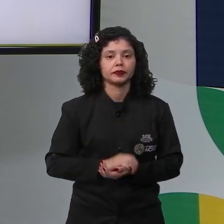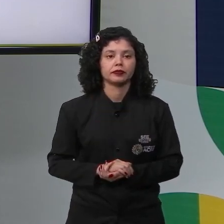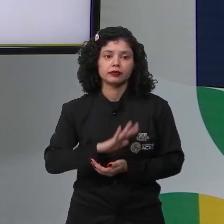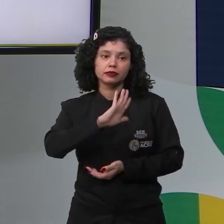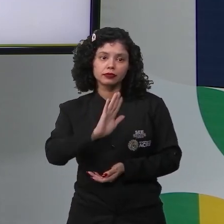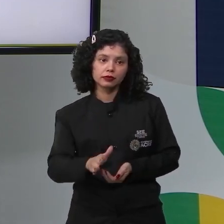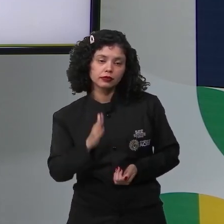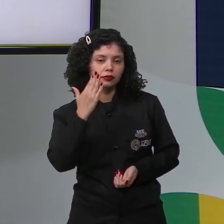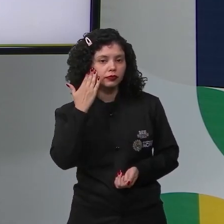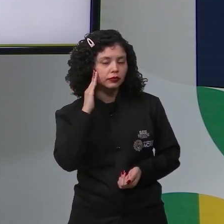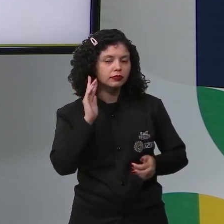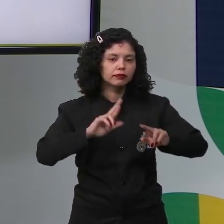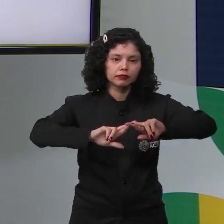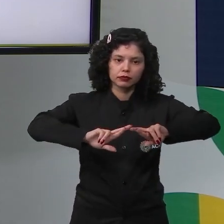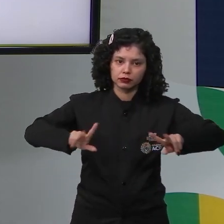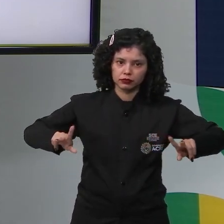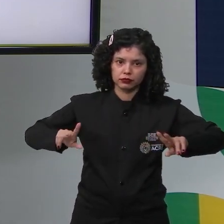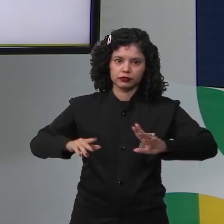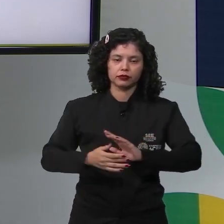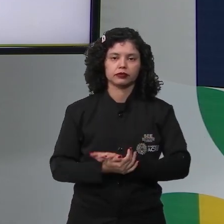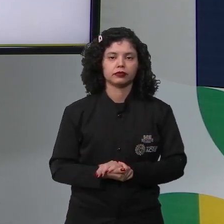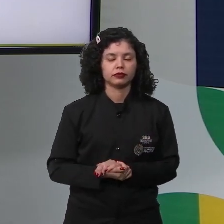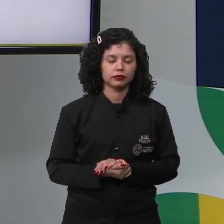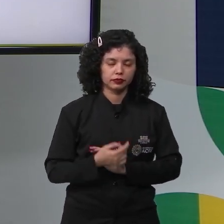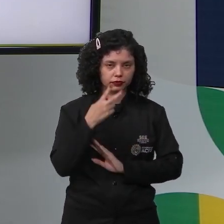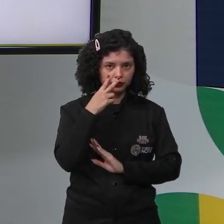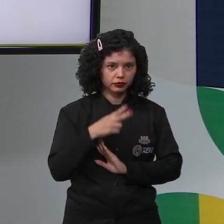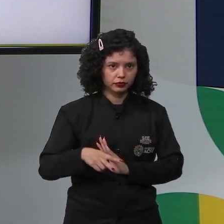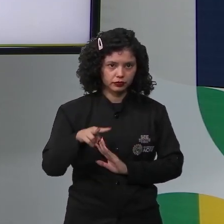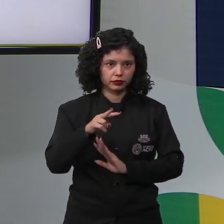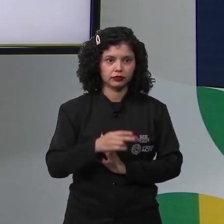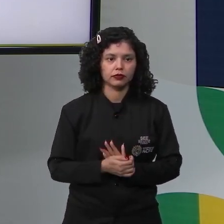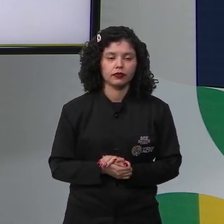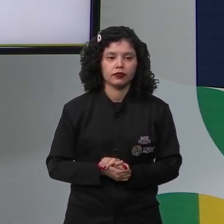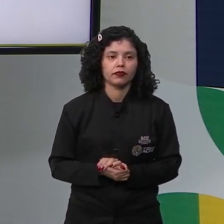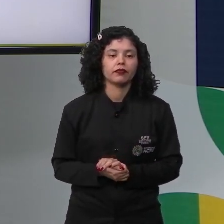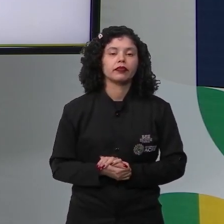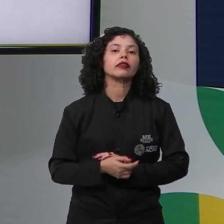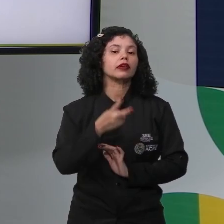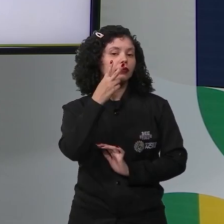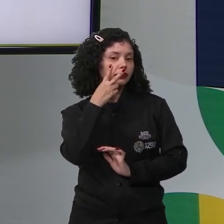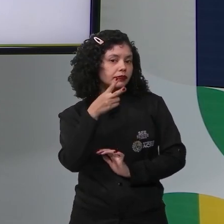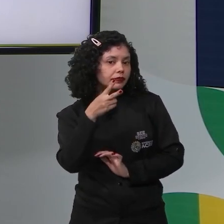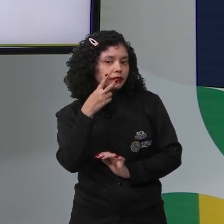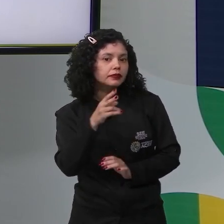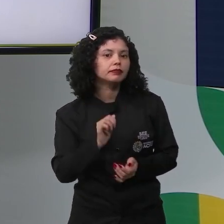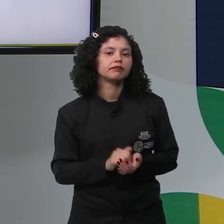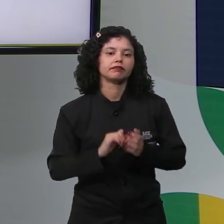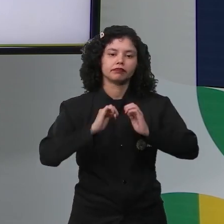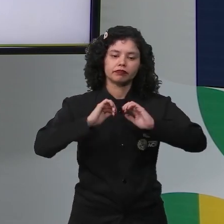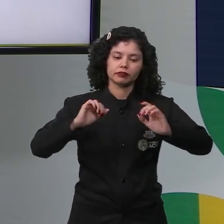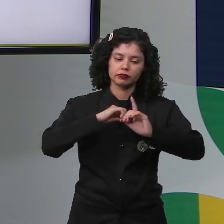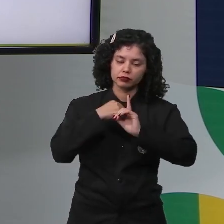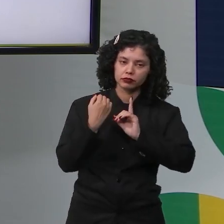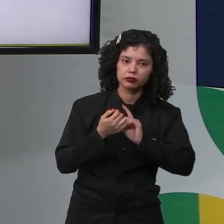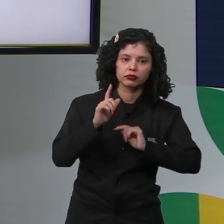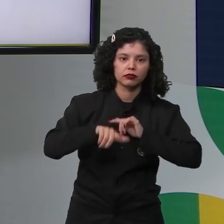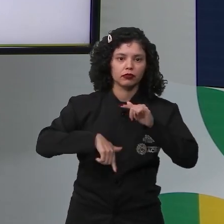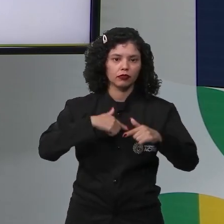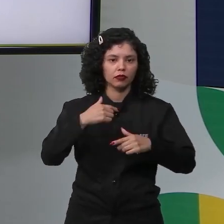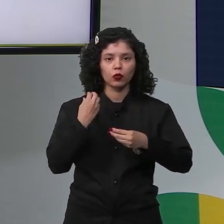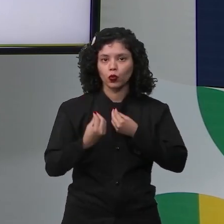já é um entendimento totalmente diferente da visão durkheimiana, que via a divisão social do